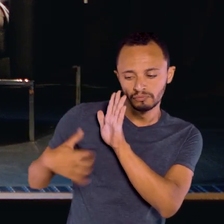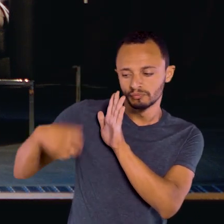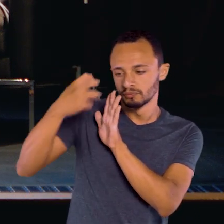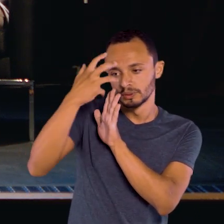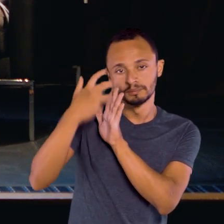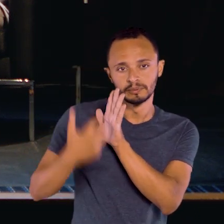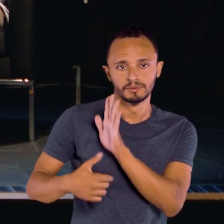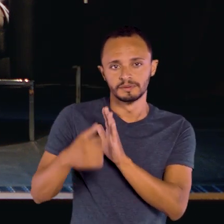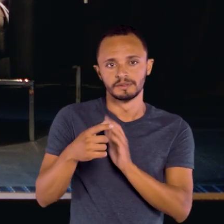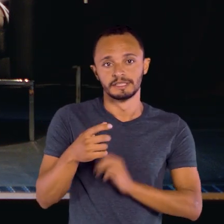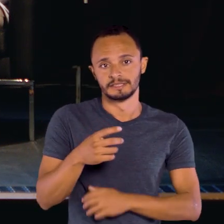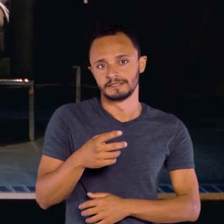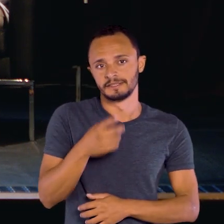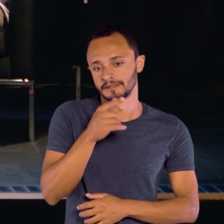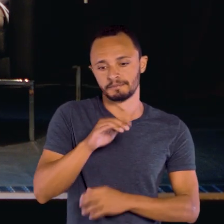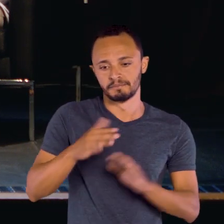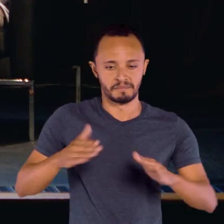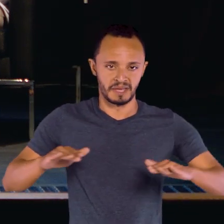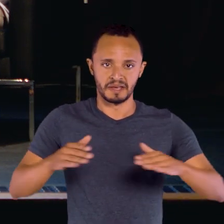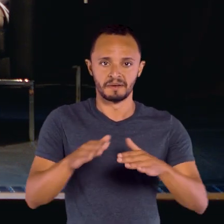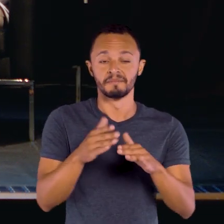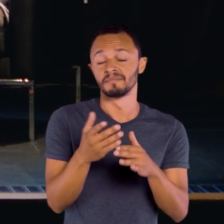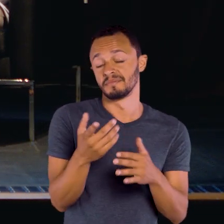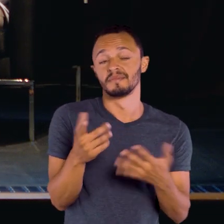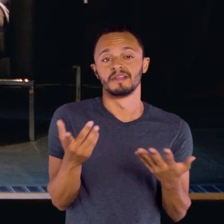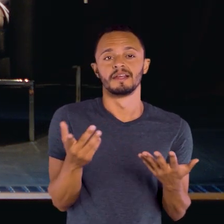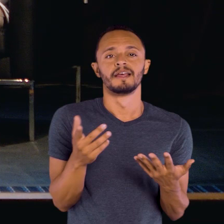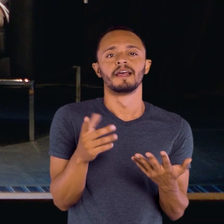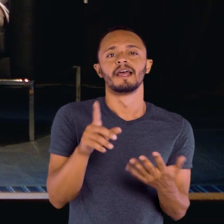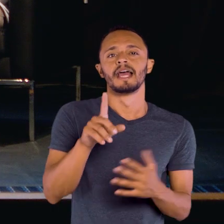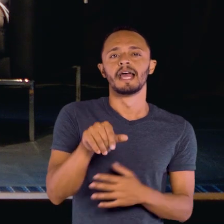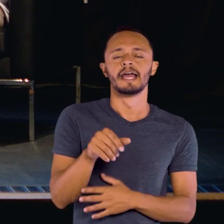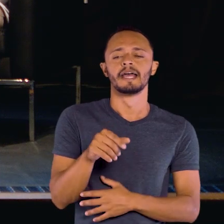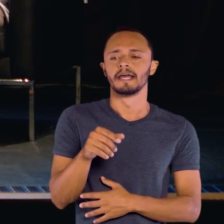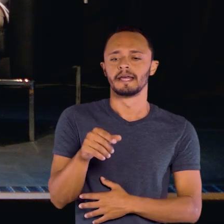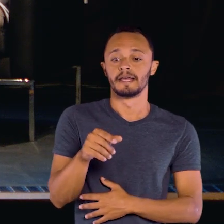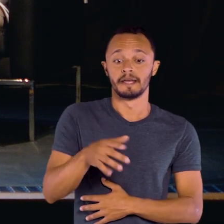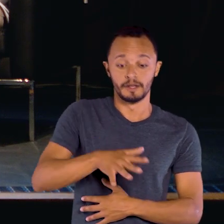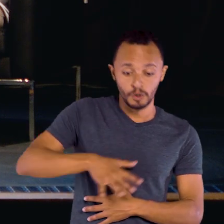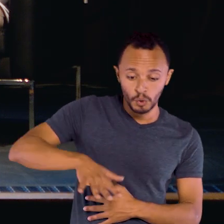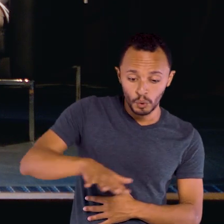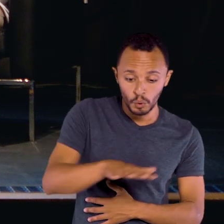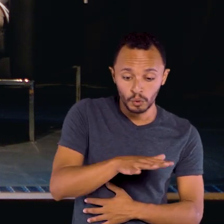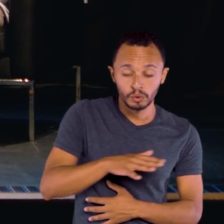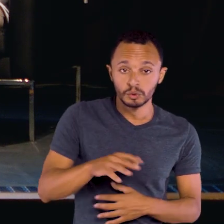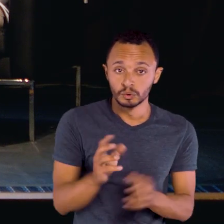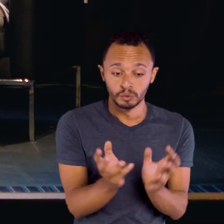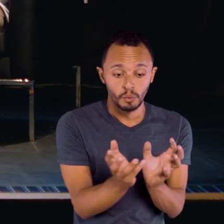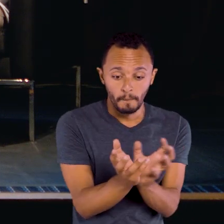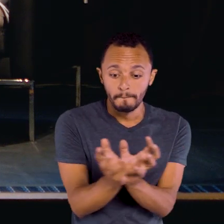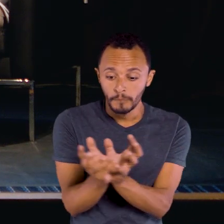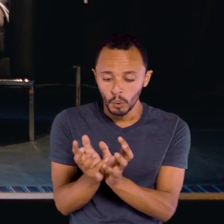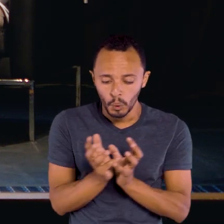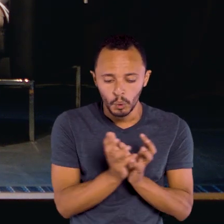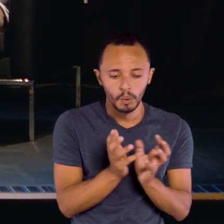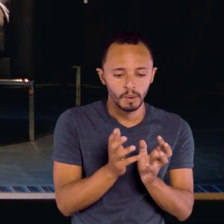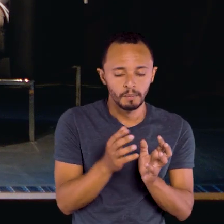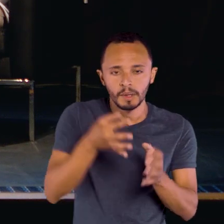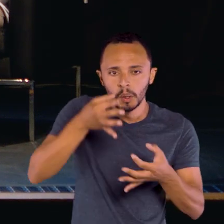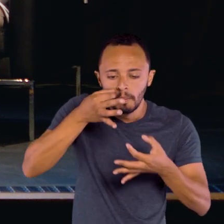desmistificar algumas coisas, né? Aproximar todo esse pertencimento do nosso público. E falei demais, hein, Nossa